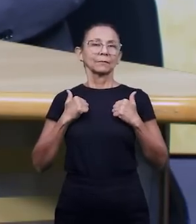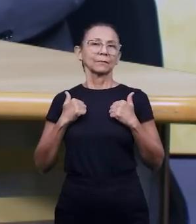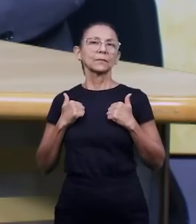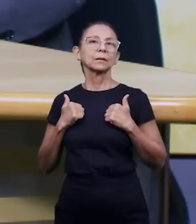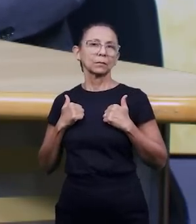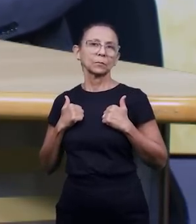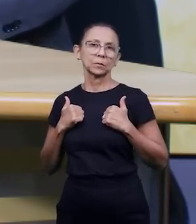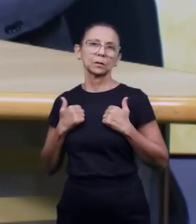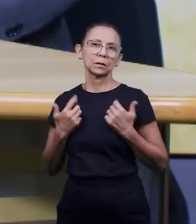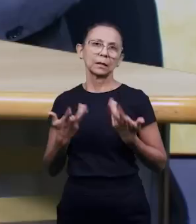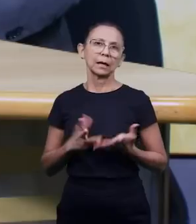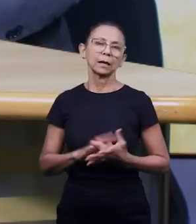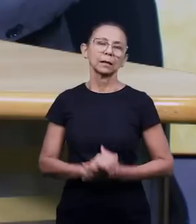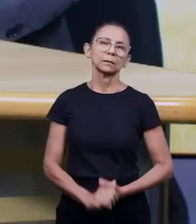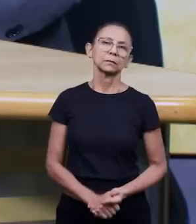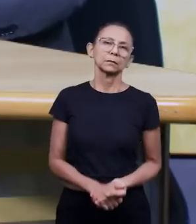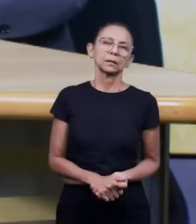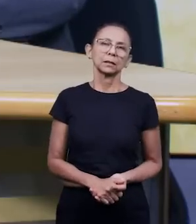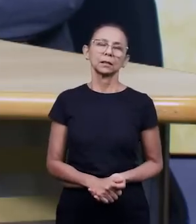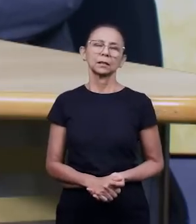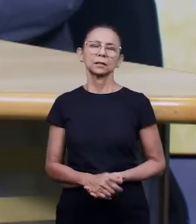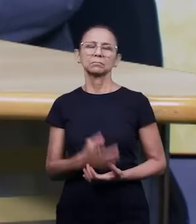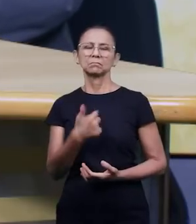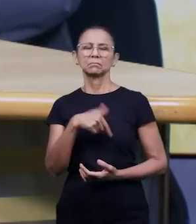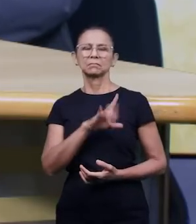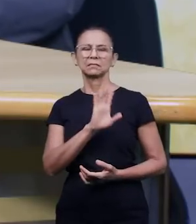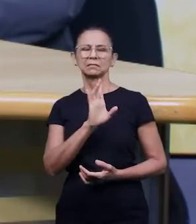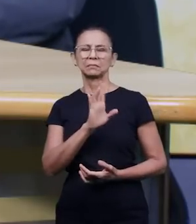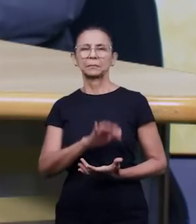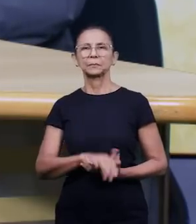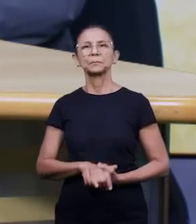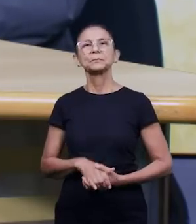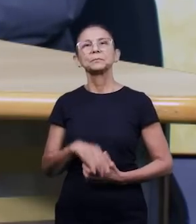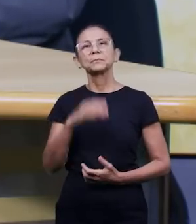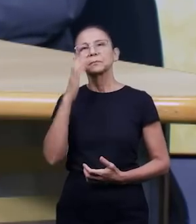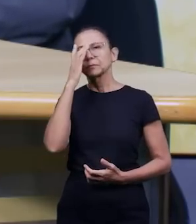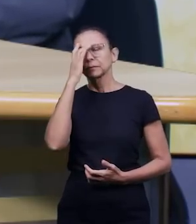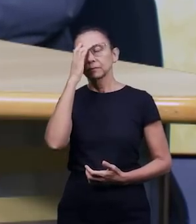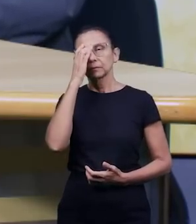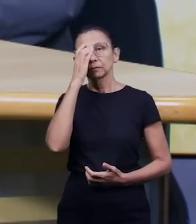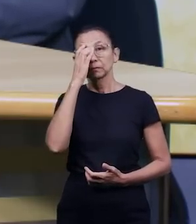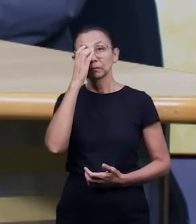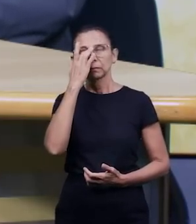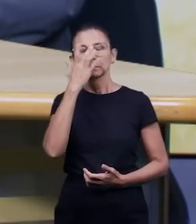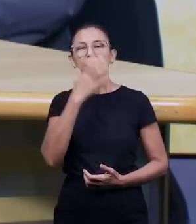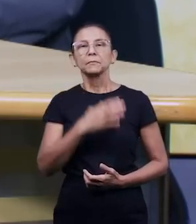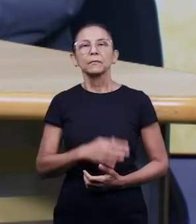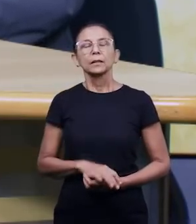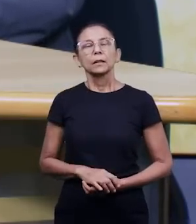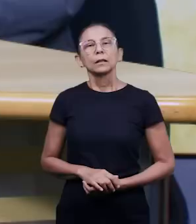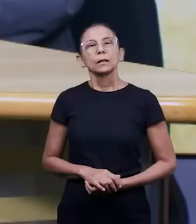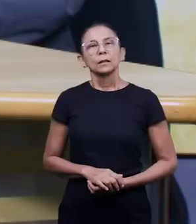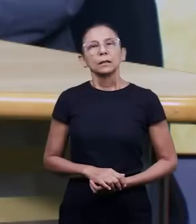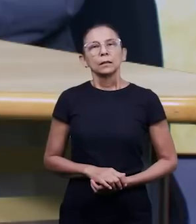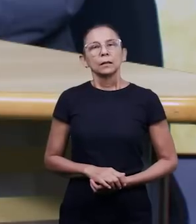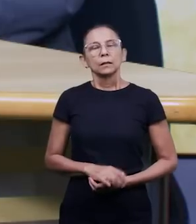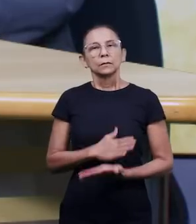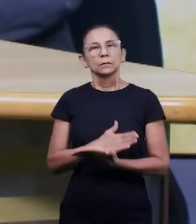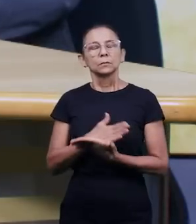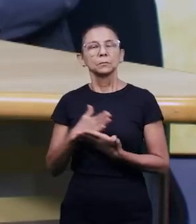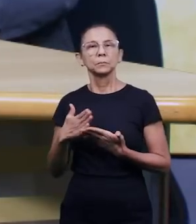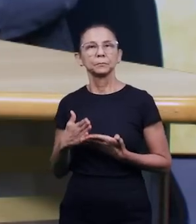e difícil, tem que preparar almoço, não tem ninguém em casa e tal. As pessoas arranjam sempre